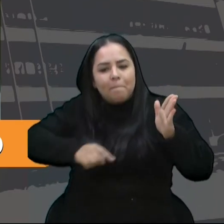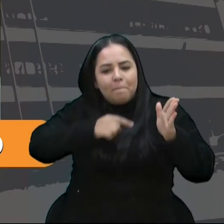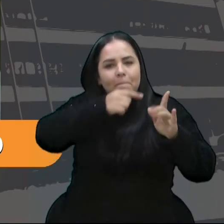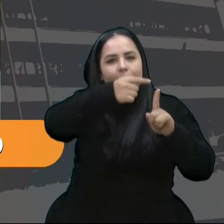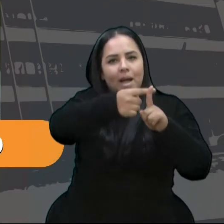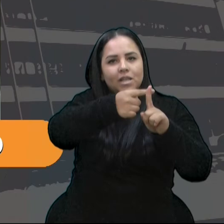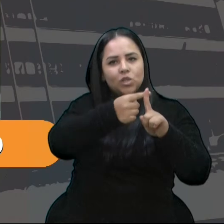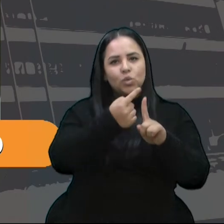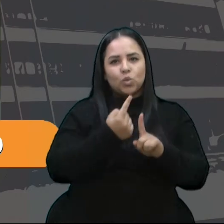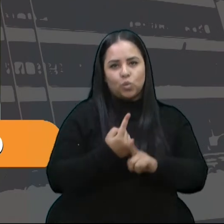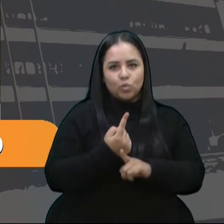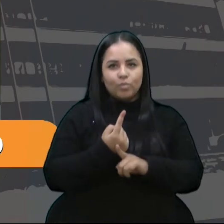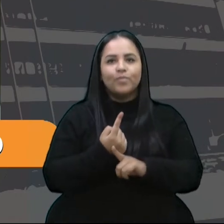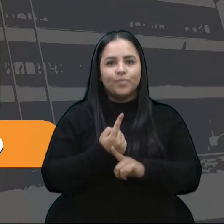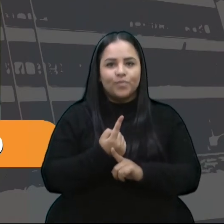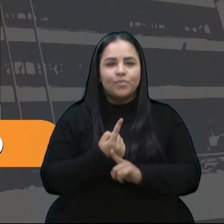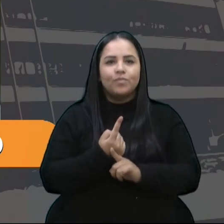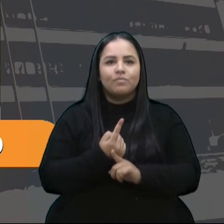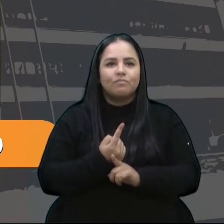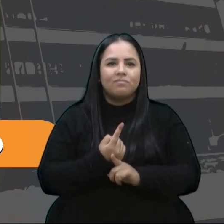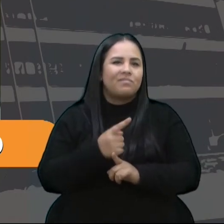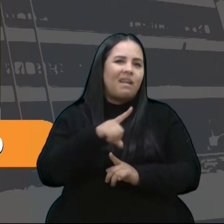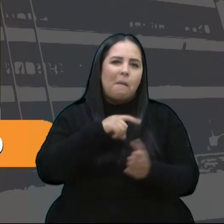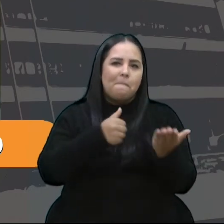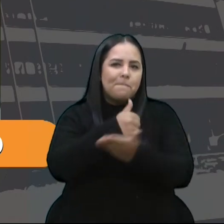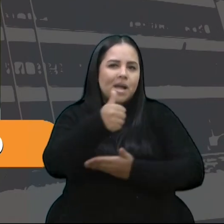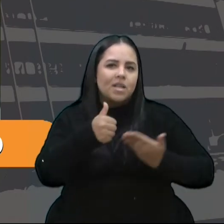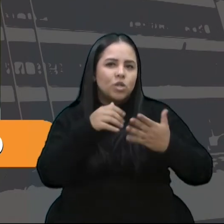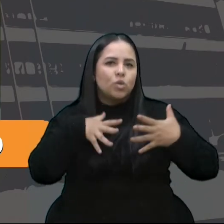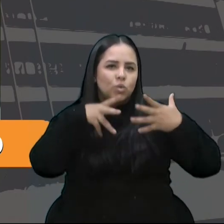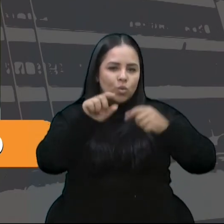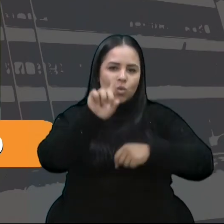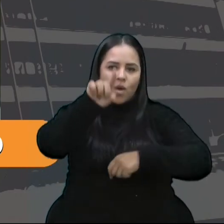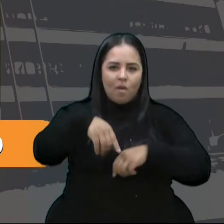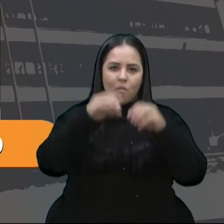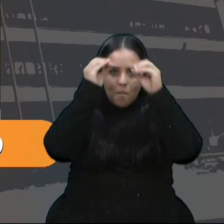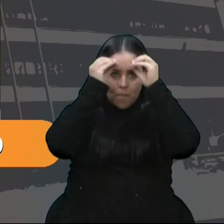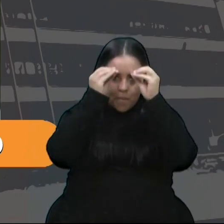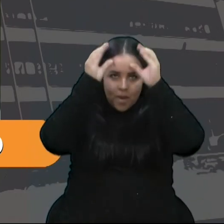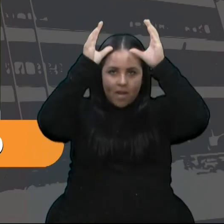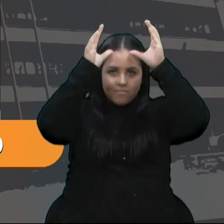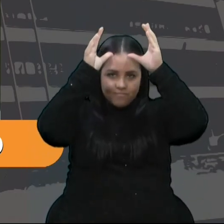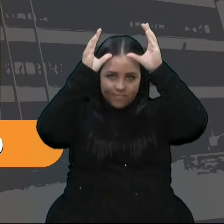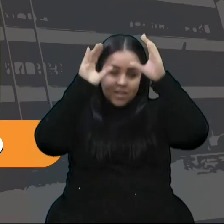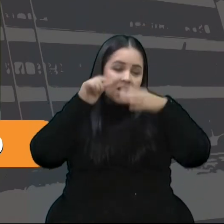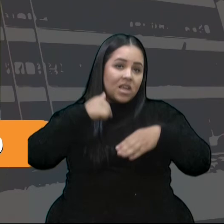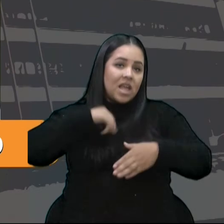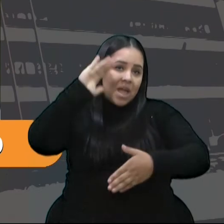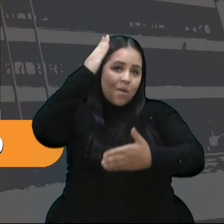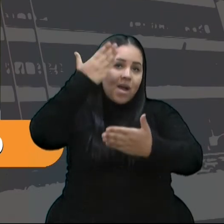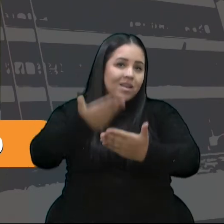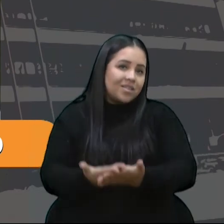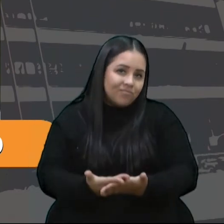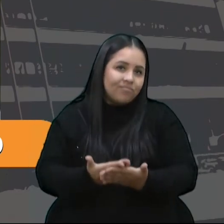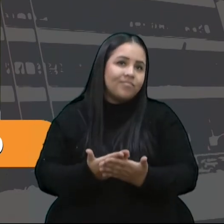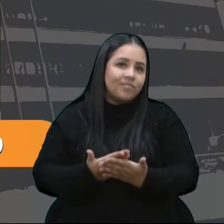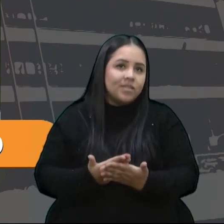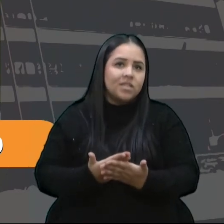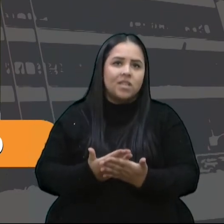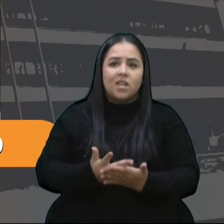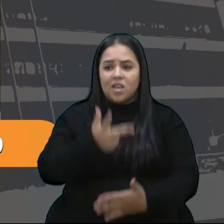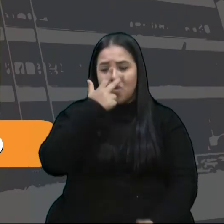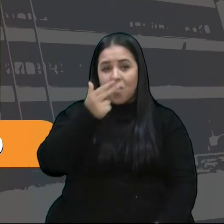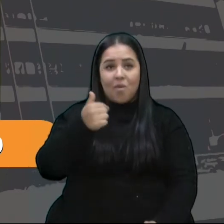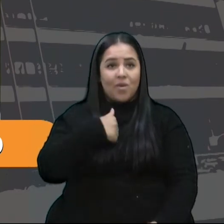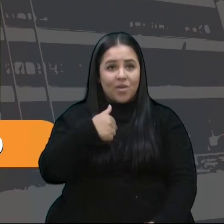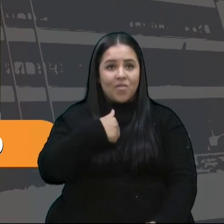abre. E na base de tudo isso está o conhecimento, né? Um conhecimento que eu diria, é o que eu dizia para os